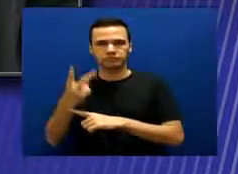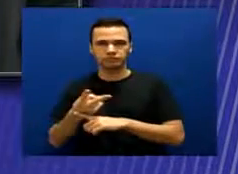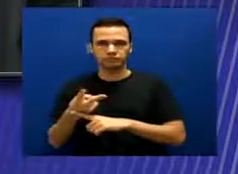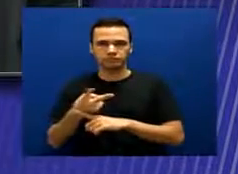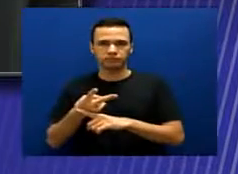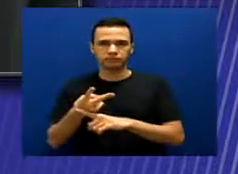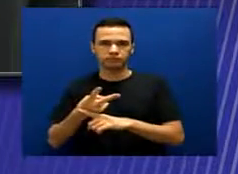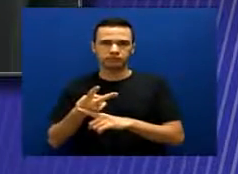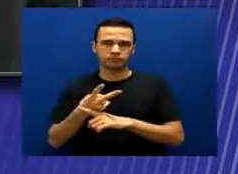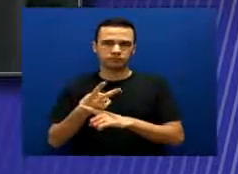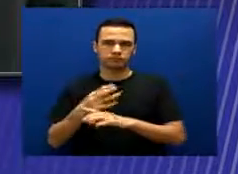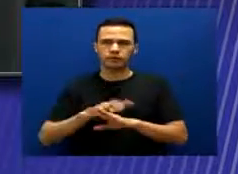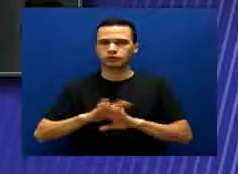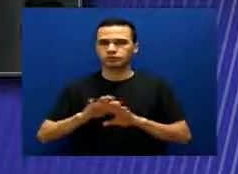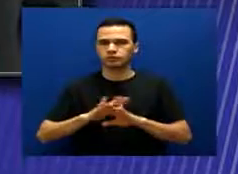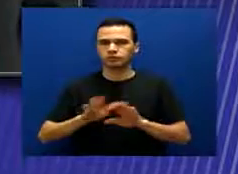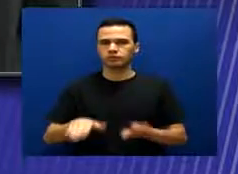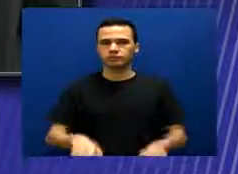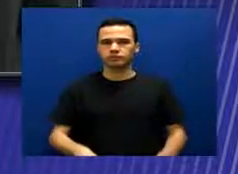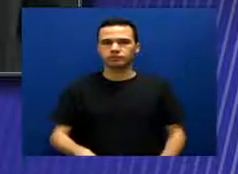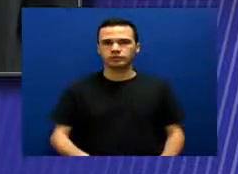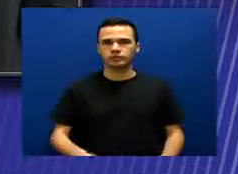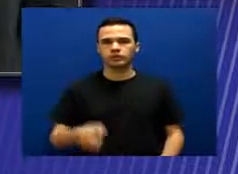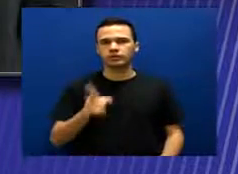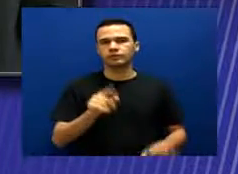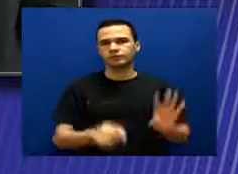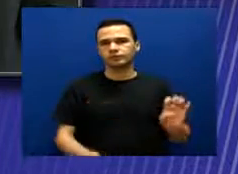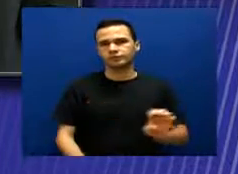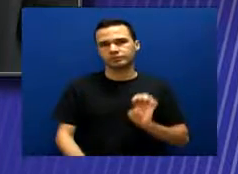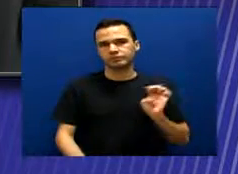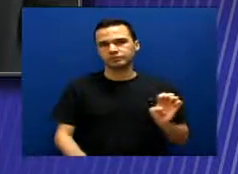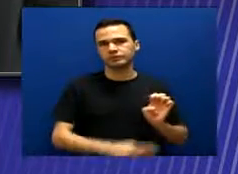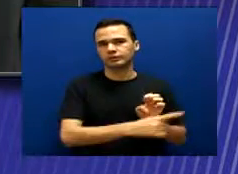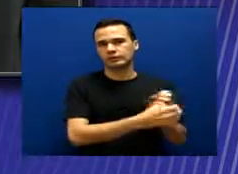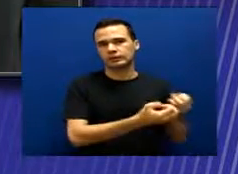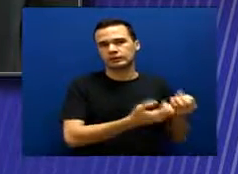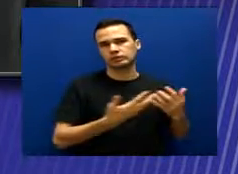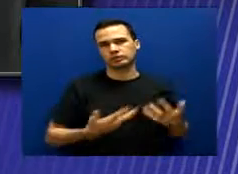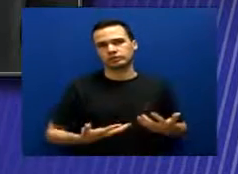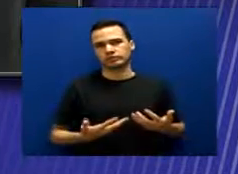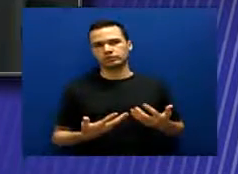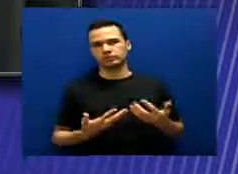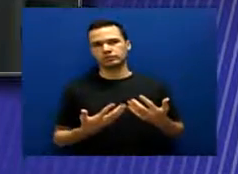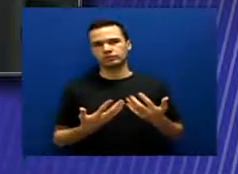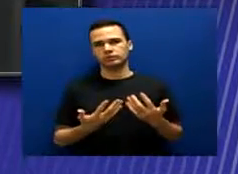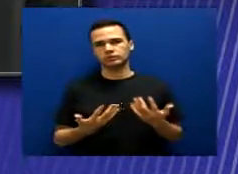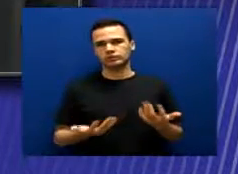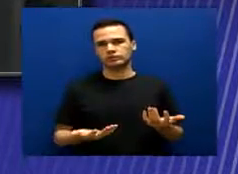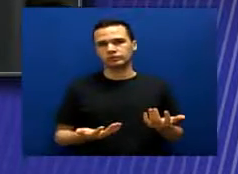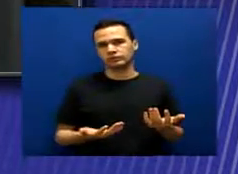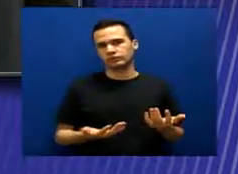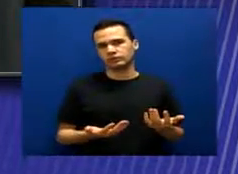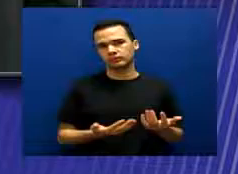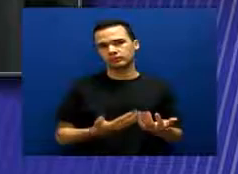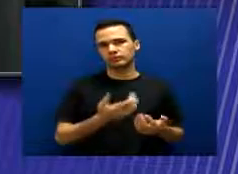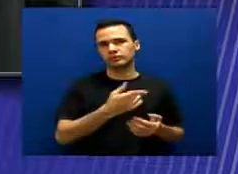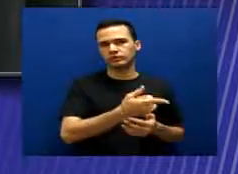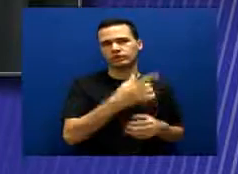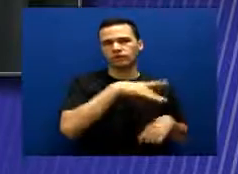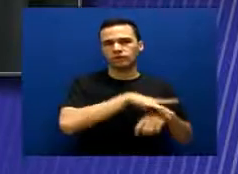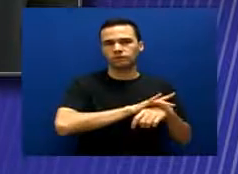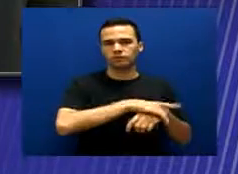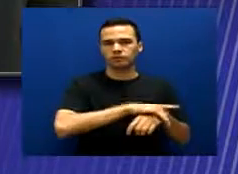Tá? É só... Que é o que o estado manda. É o estado que manda... Manda, sabe? Não. É